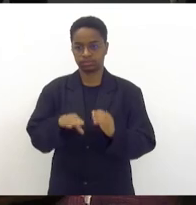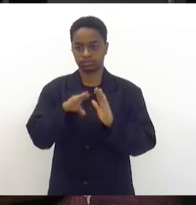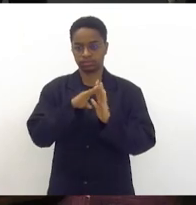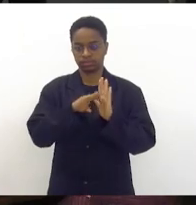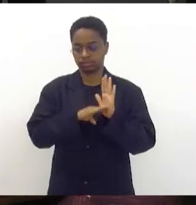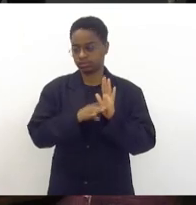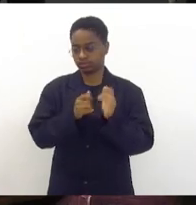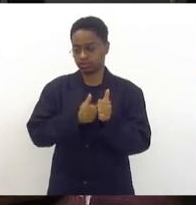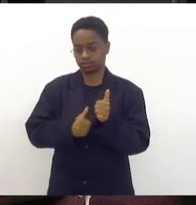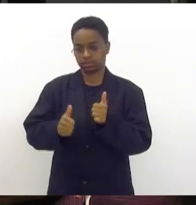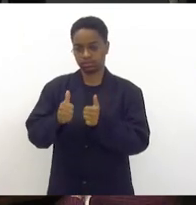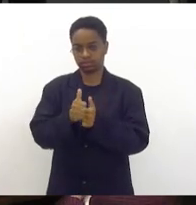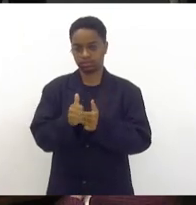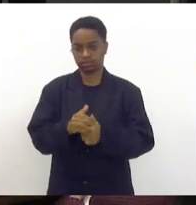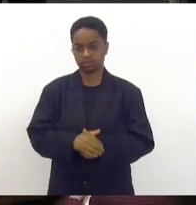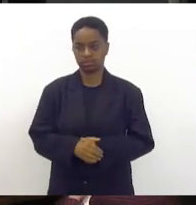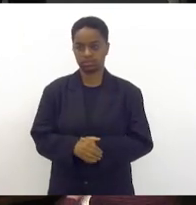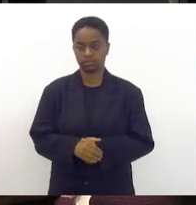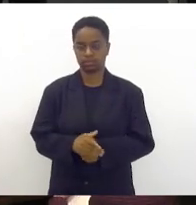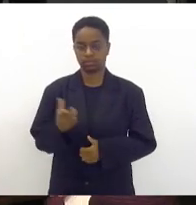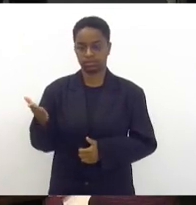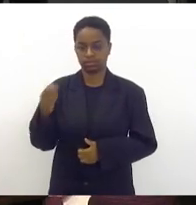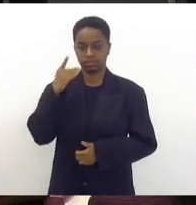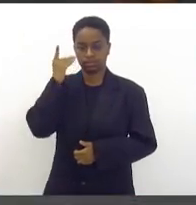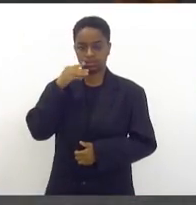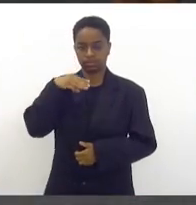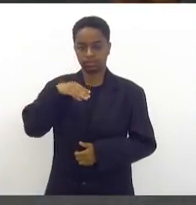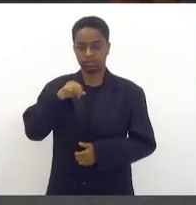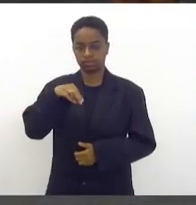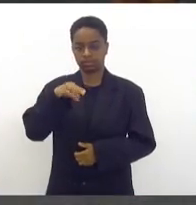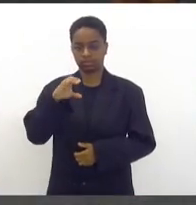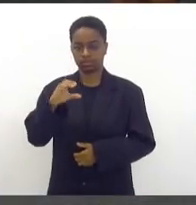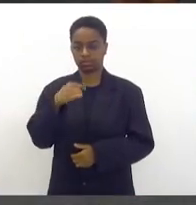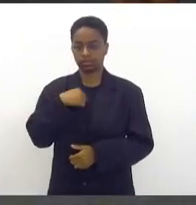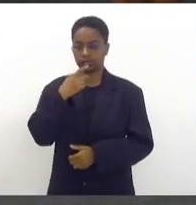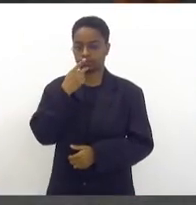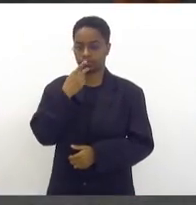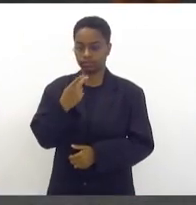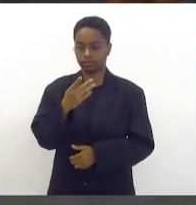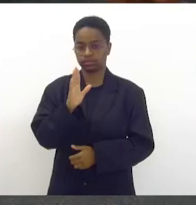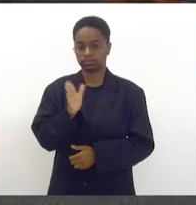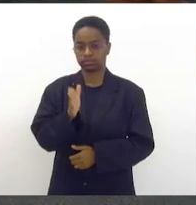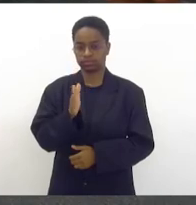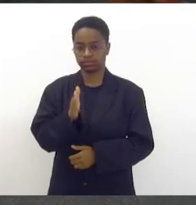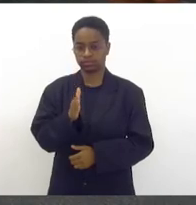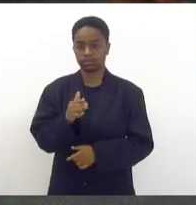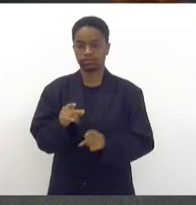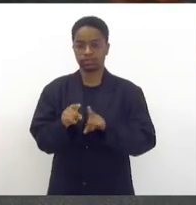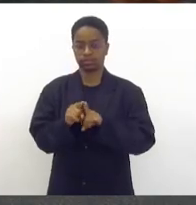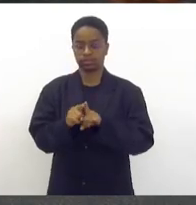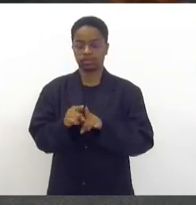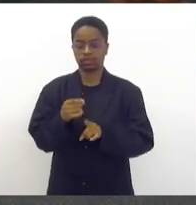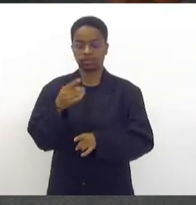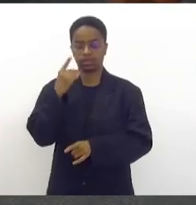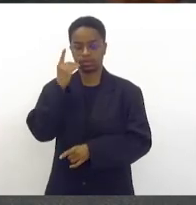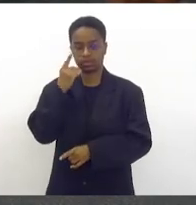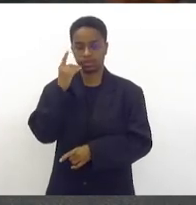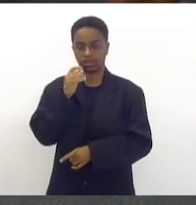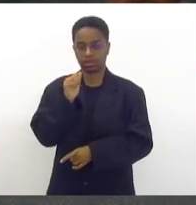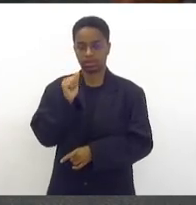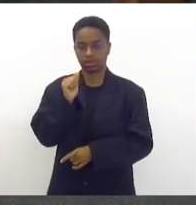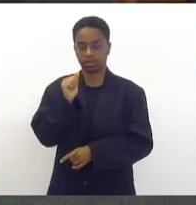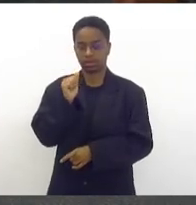presidente. Pela ordem. Nosso nobre deputado Carlos Mink. Presidente, eu já falei com Vossa Excelência, falei também com o deputado Amorim, Rodrigo